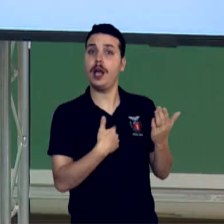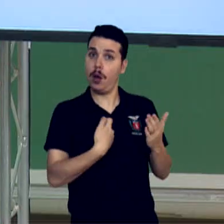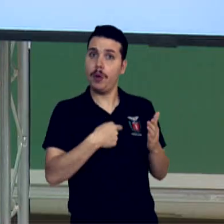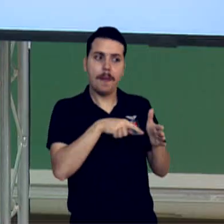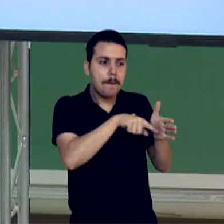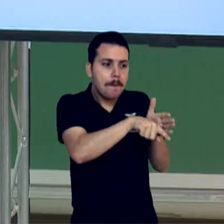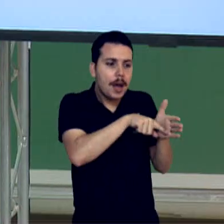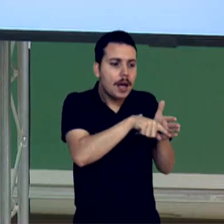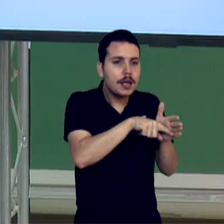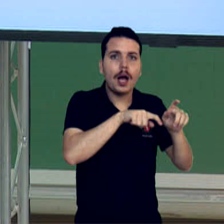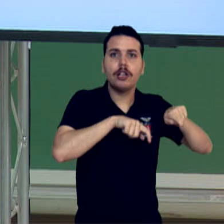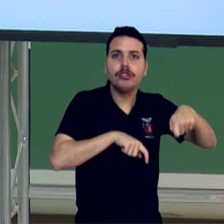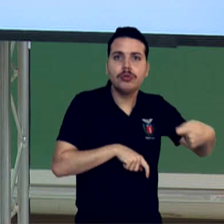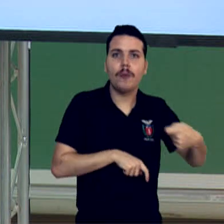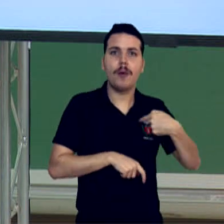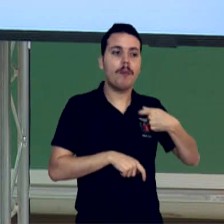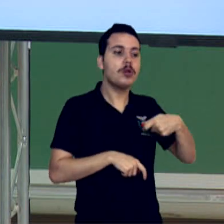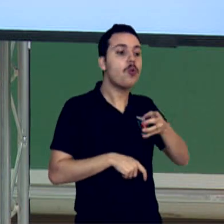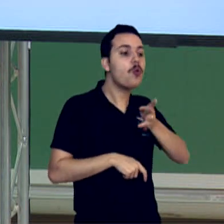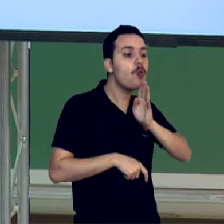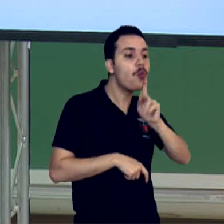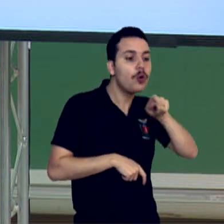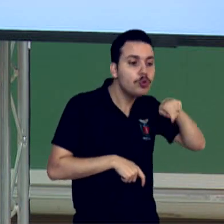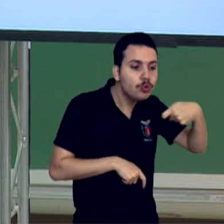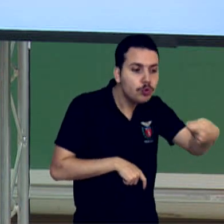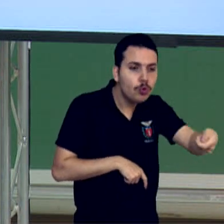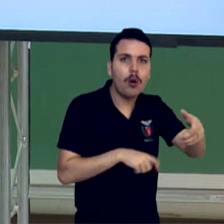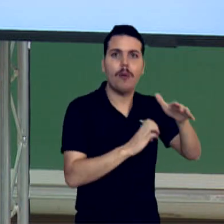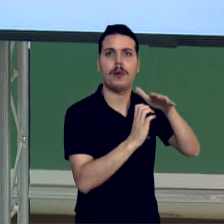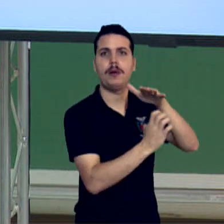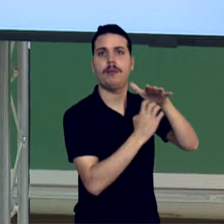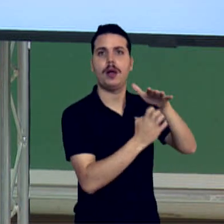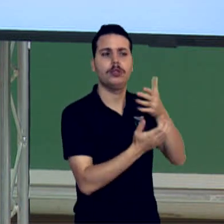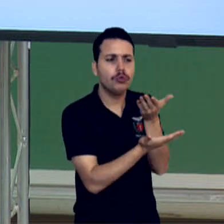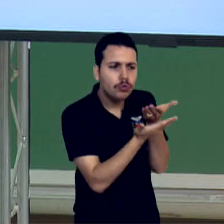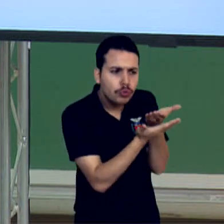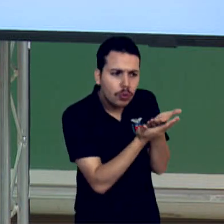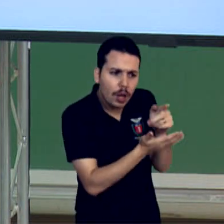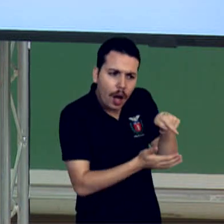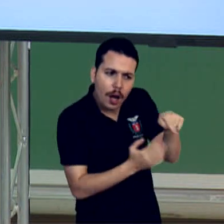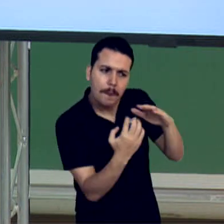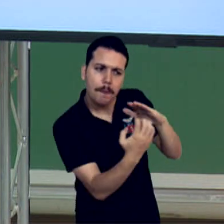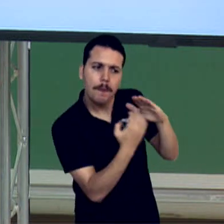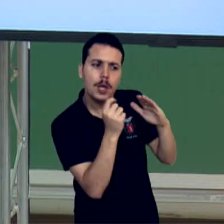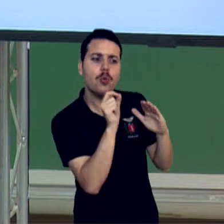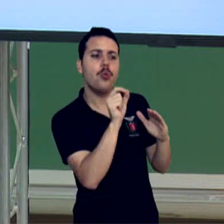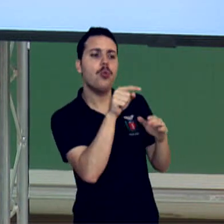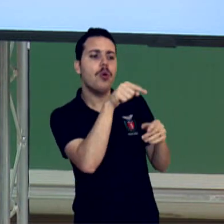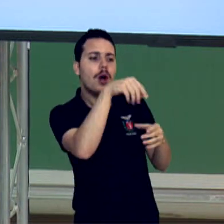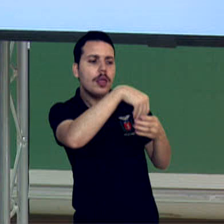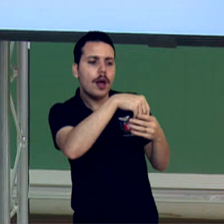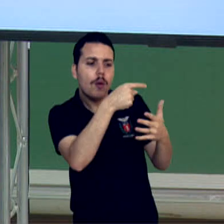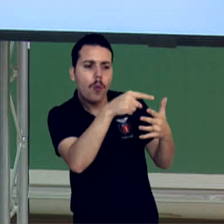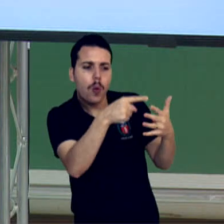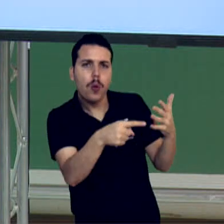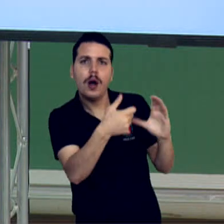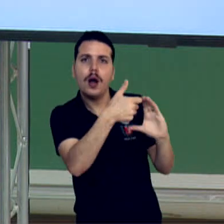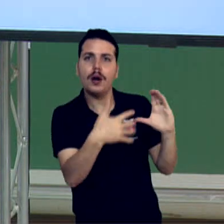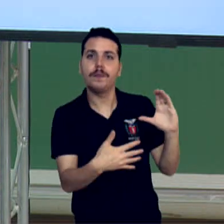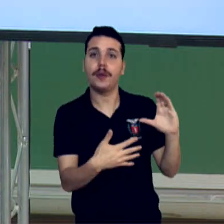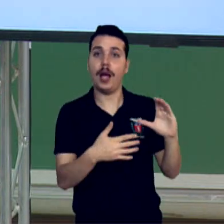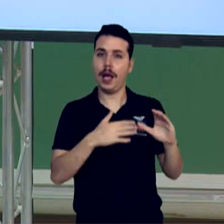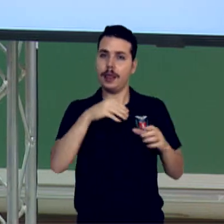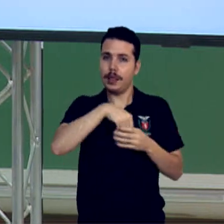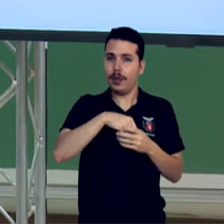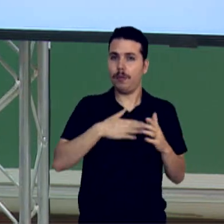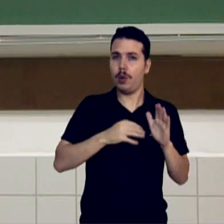pesquisar sobre ela, tem que saber sobre ela, estudar sobre ela. E aí mostrar de alguma forma no seu texto que você